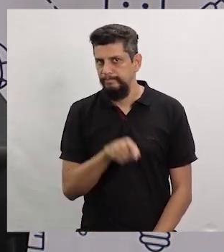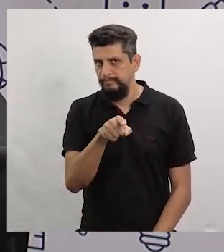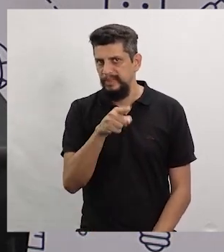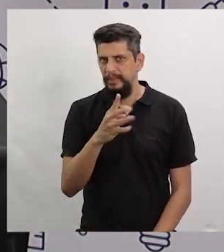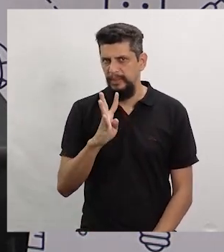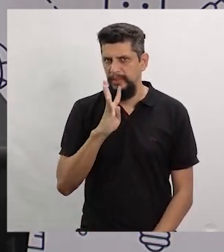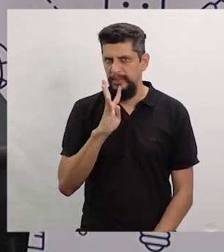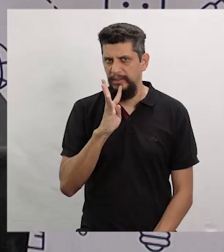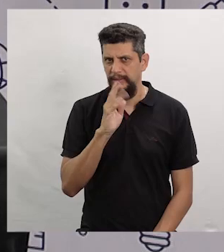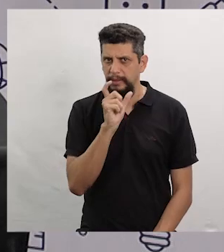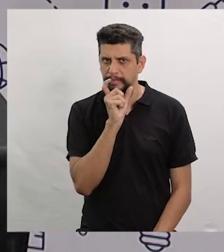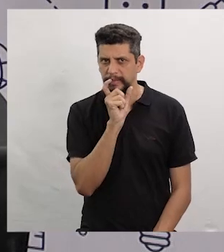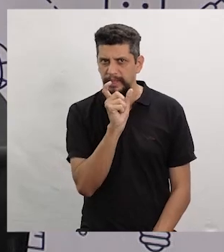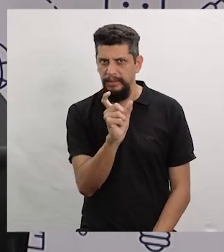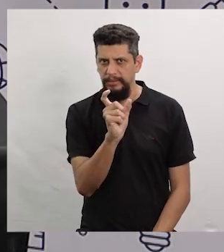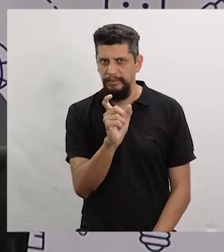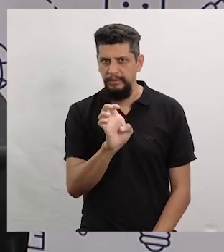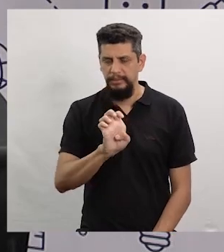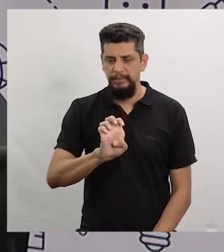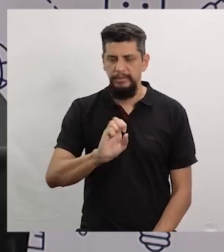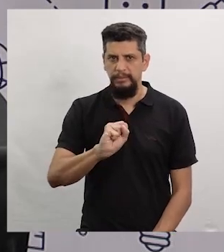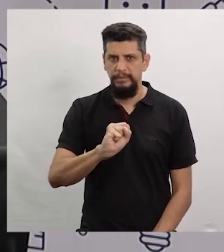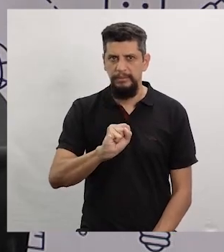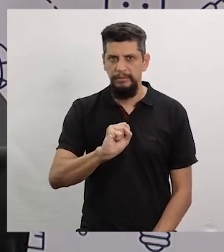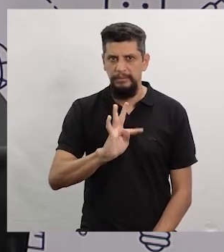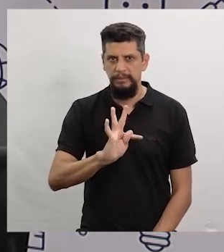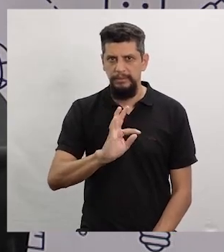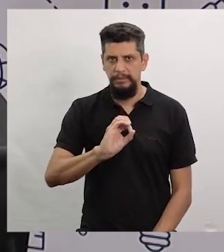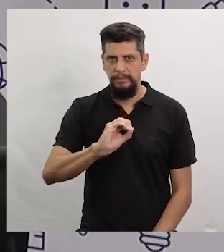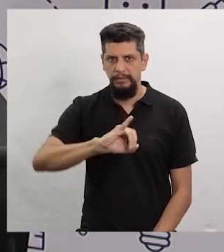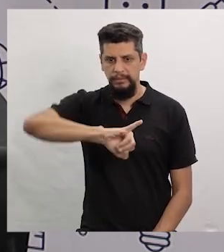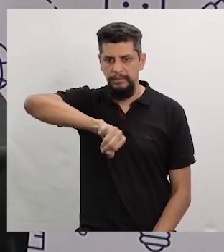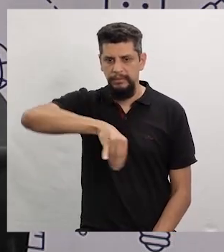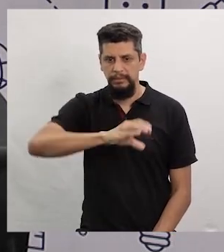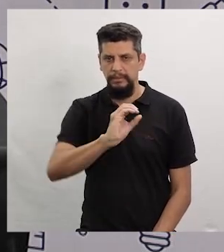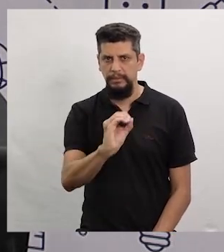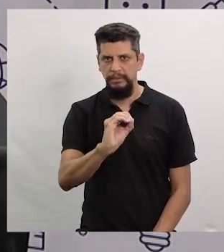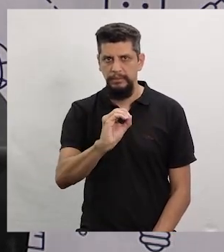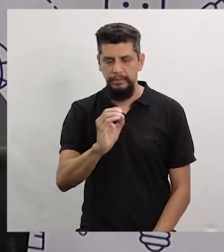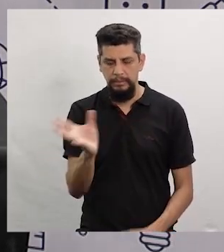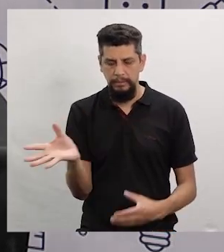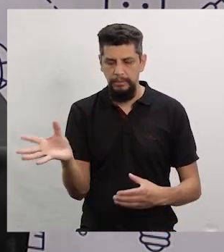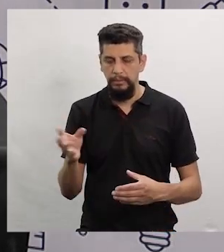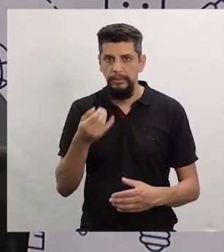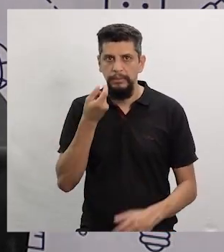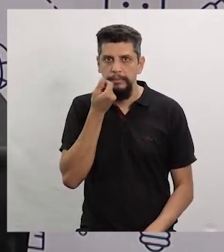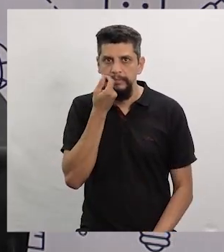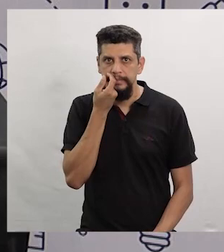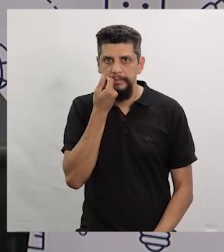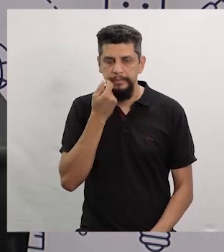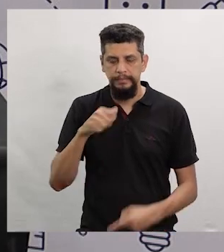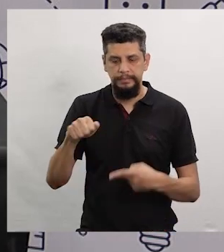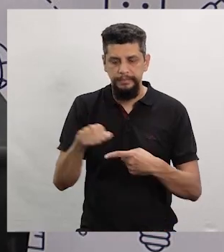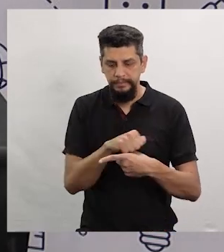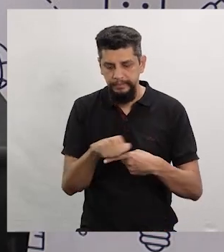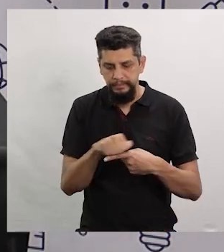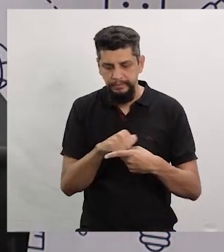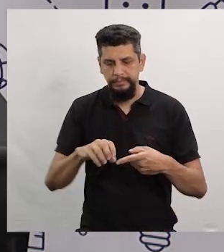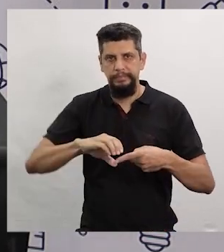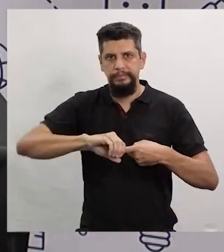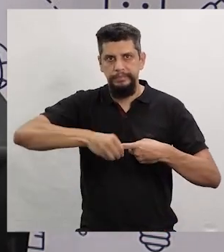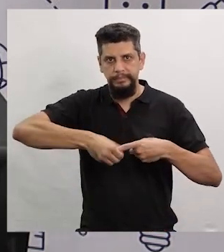estoj você conhece estojo estojo é aquele objeto que a gente guarda o quê lápis